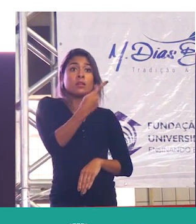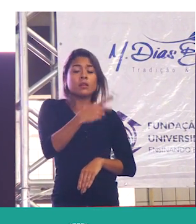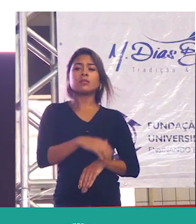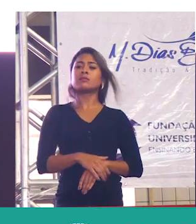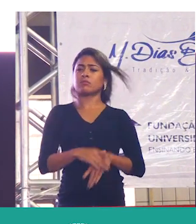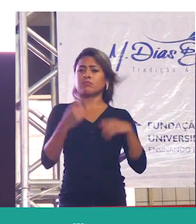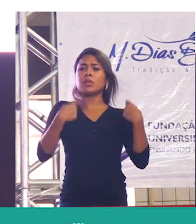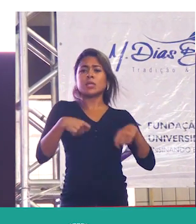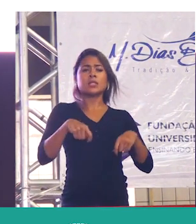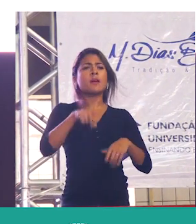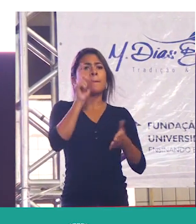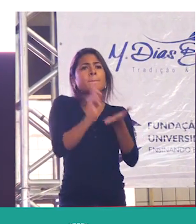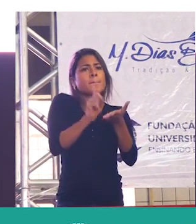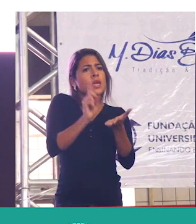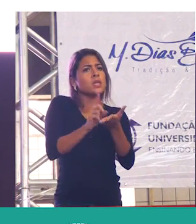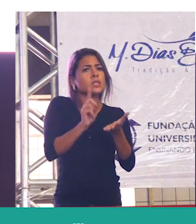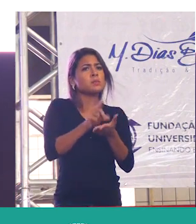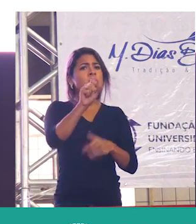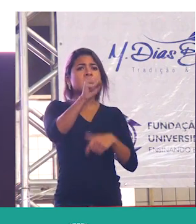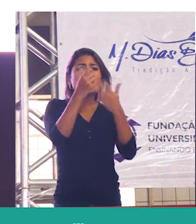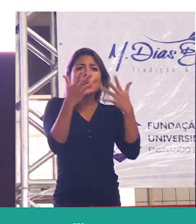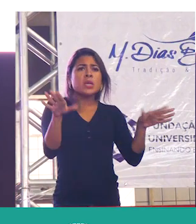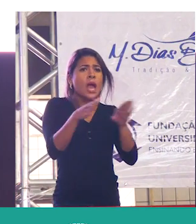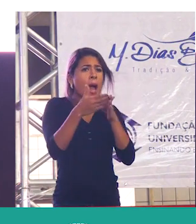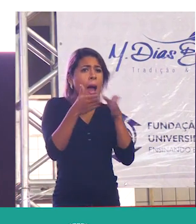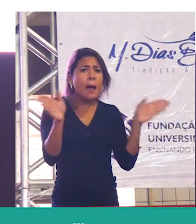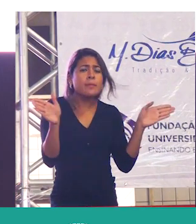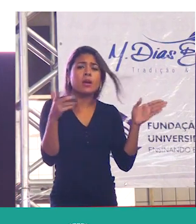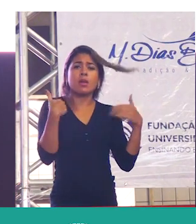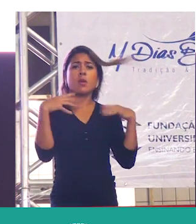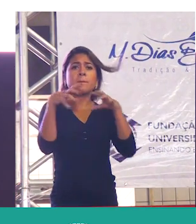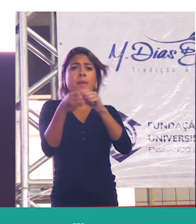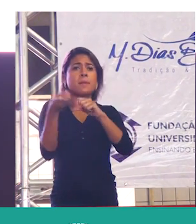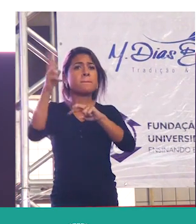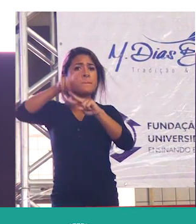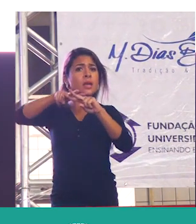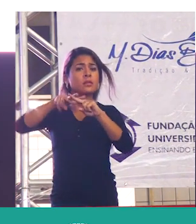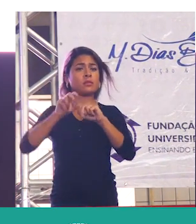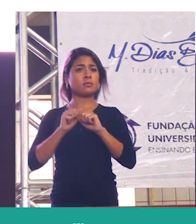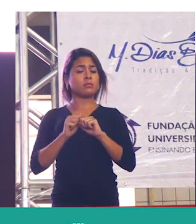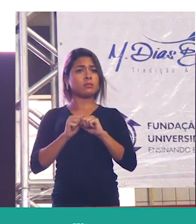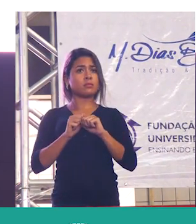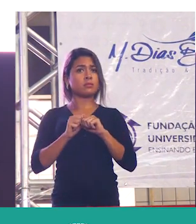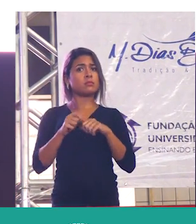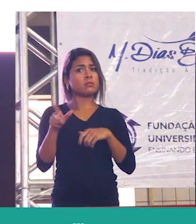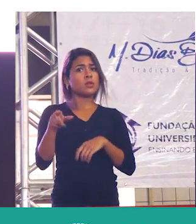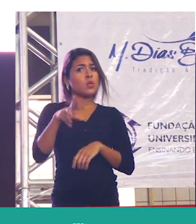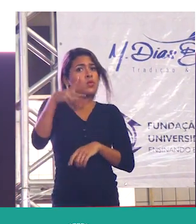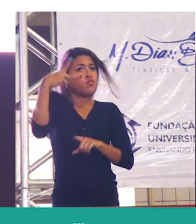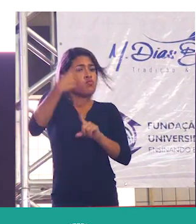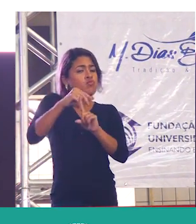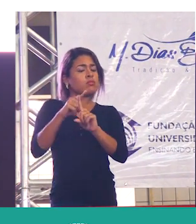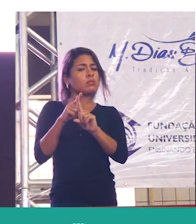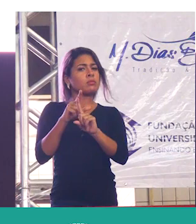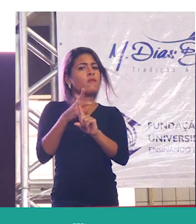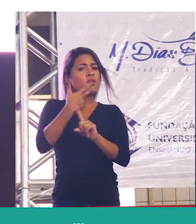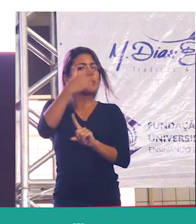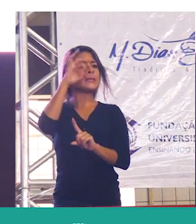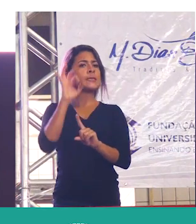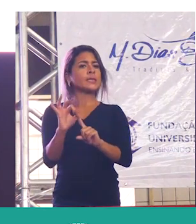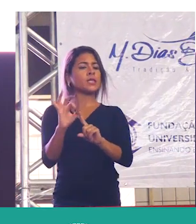mesmo, e quem quiser que não abra, eu prendo. Arrebento, não tenha dúvidas,